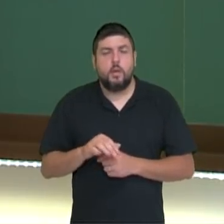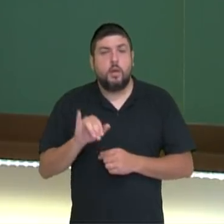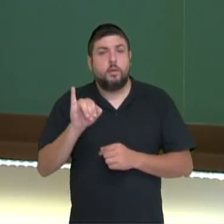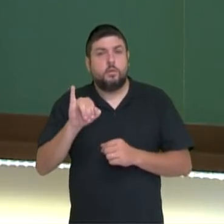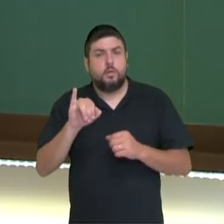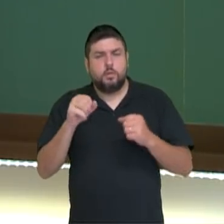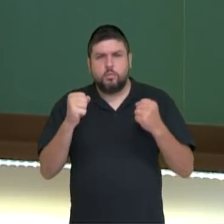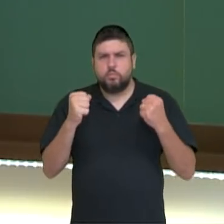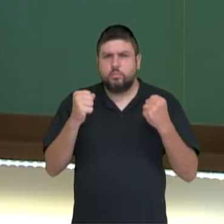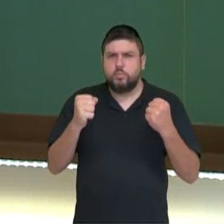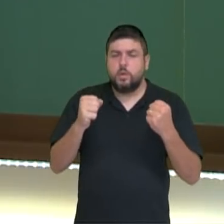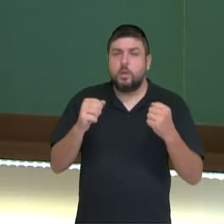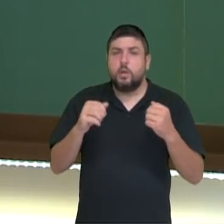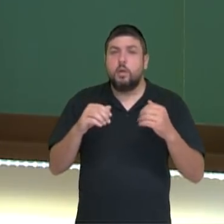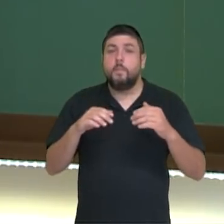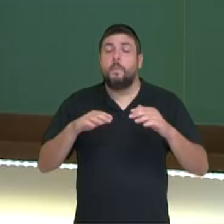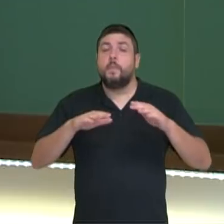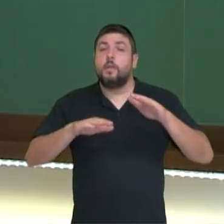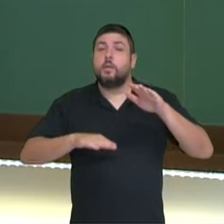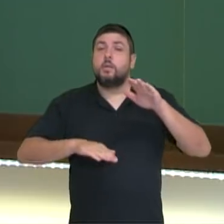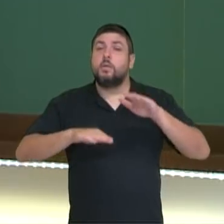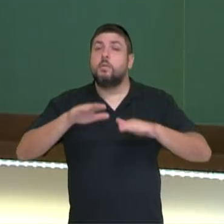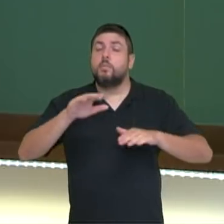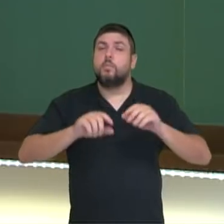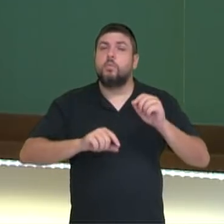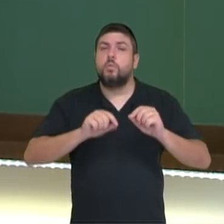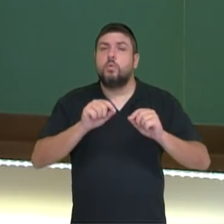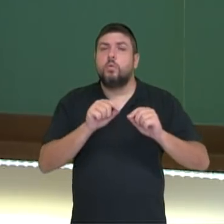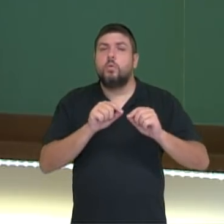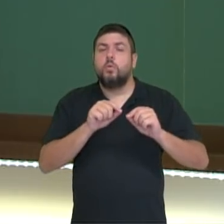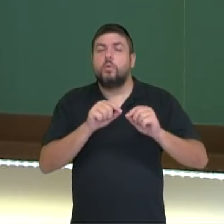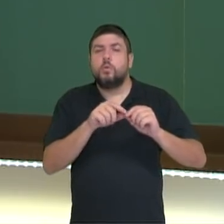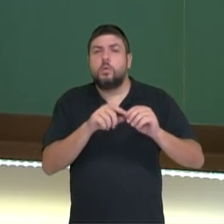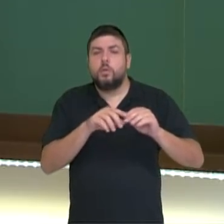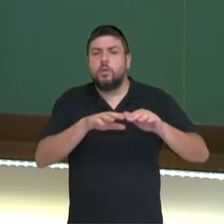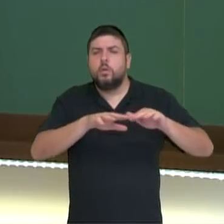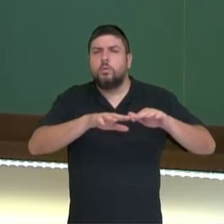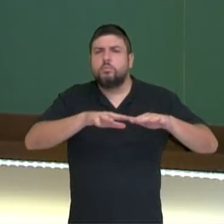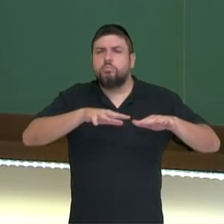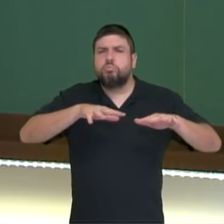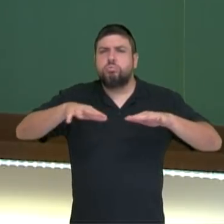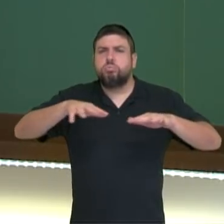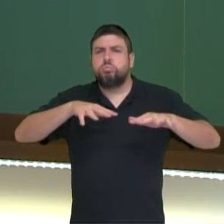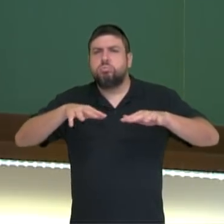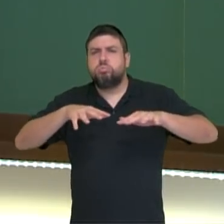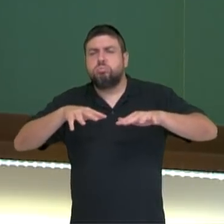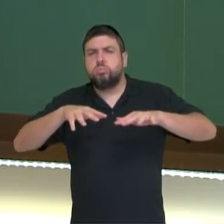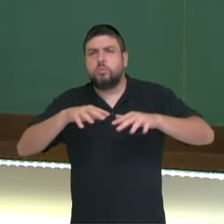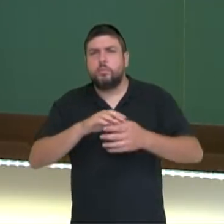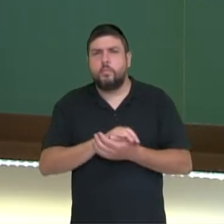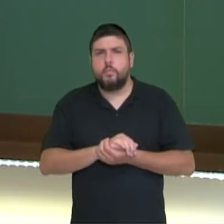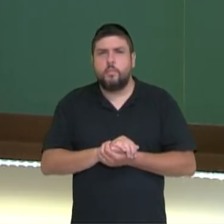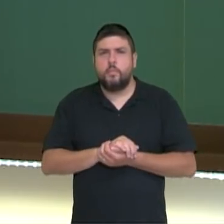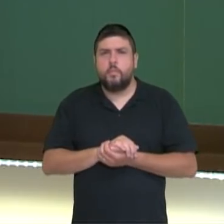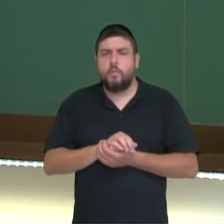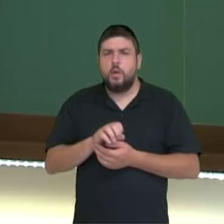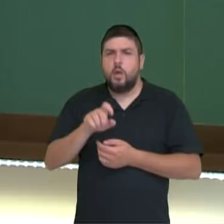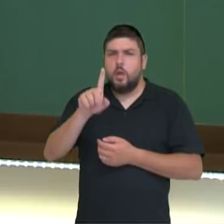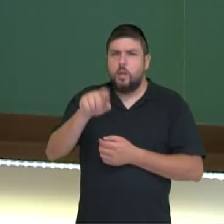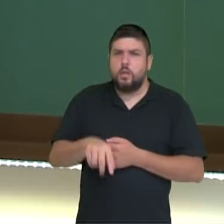da amplitude da vibração. Ela também é chamada de